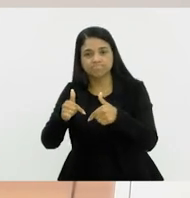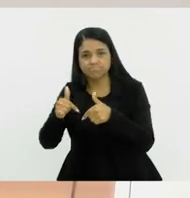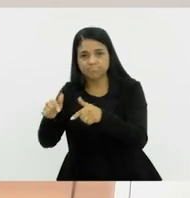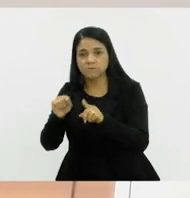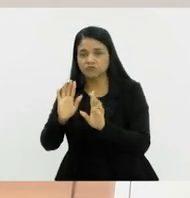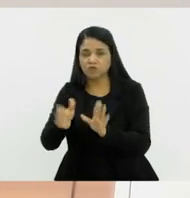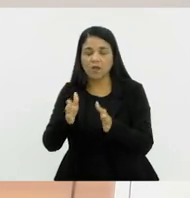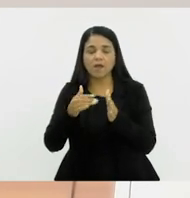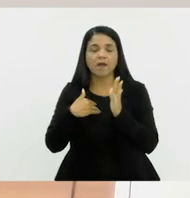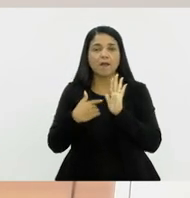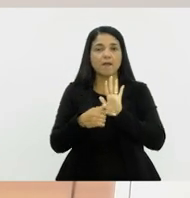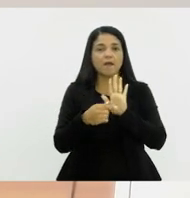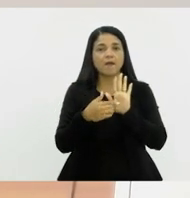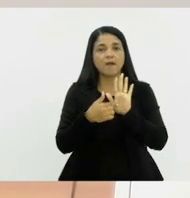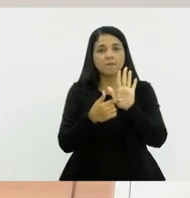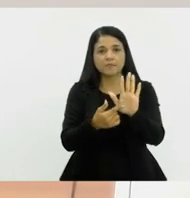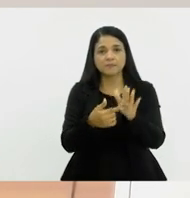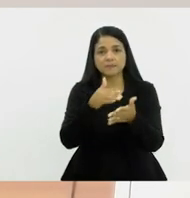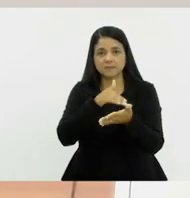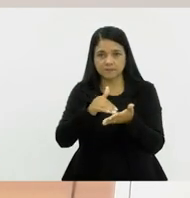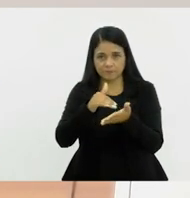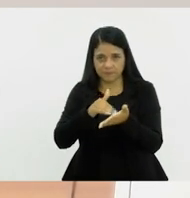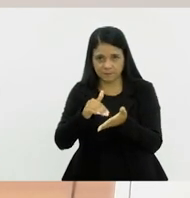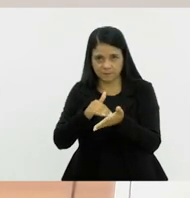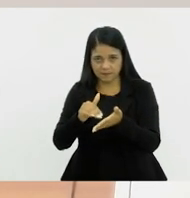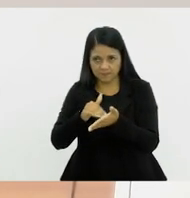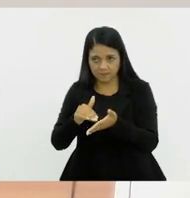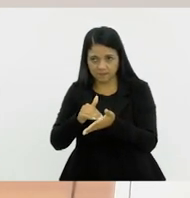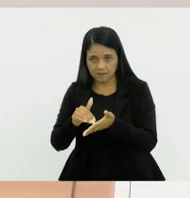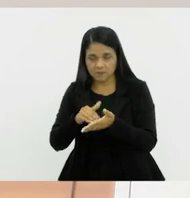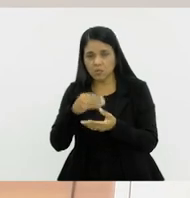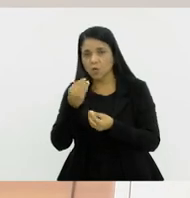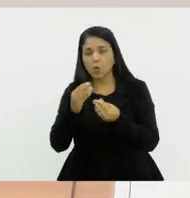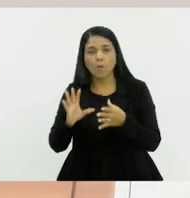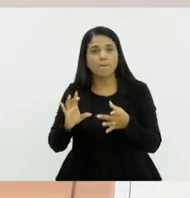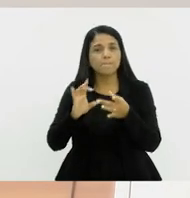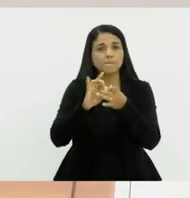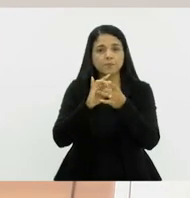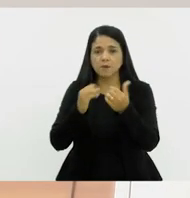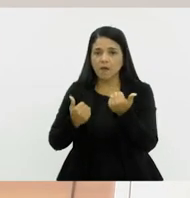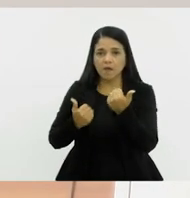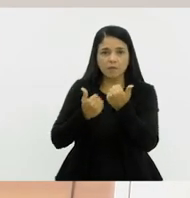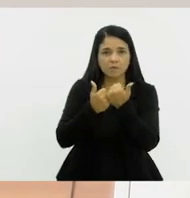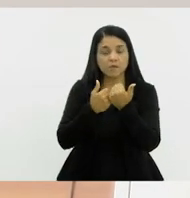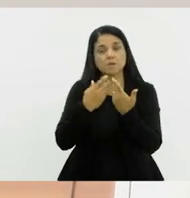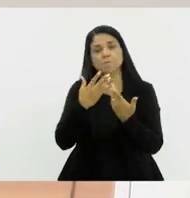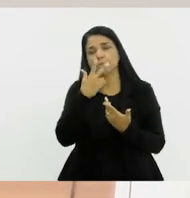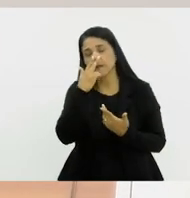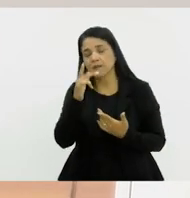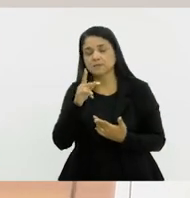pela secretaria, que estão nesse momento, ao que me parece, em análise pelo Ministério Público?